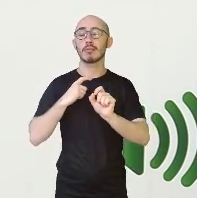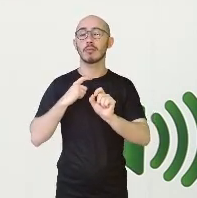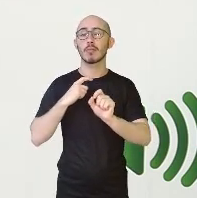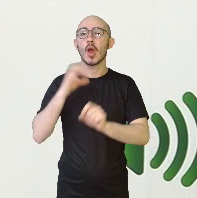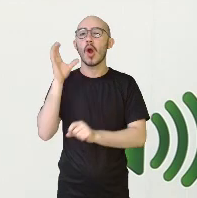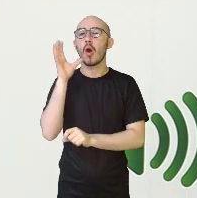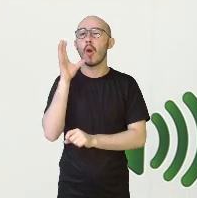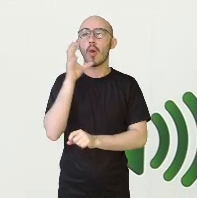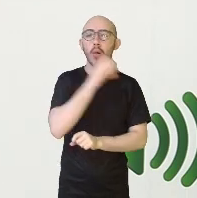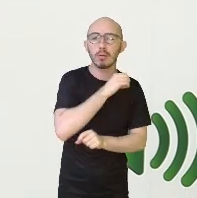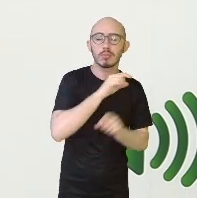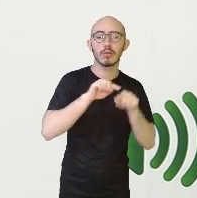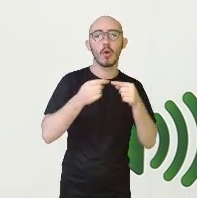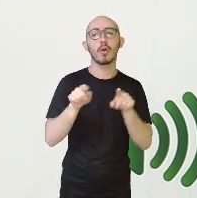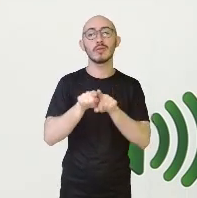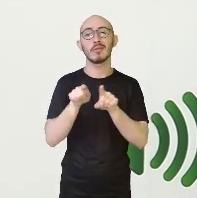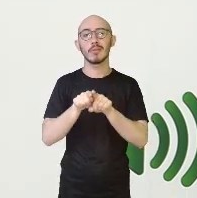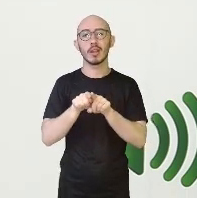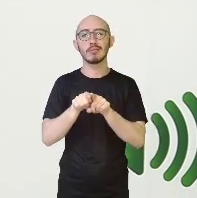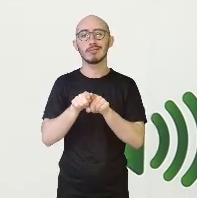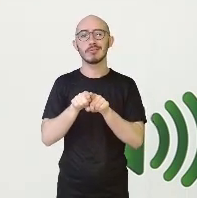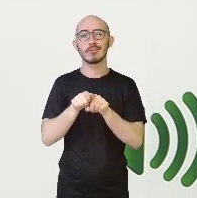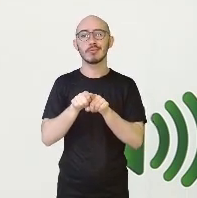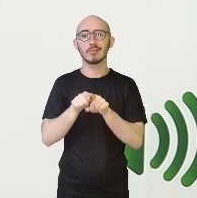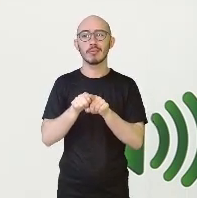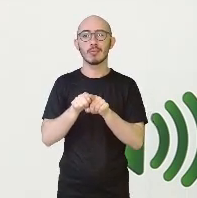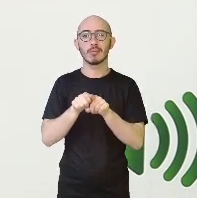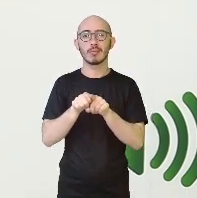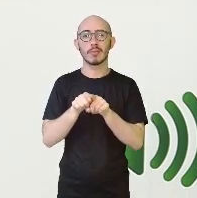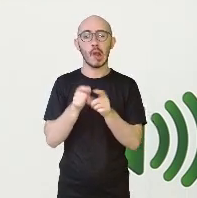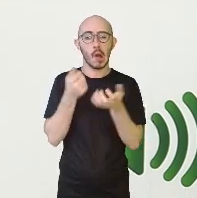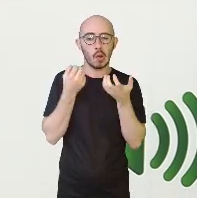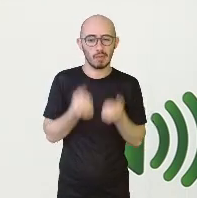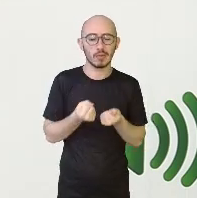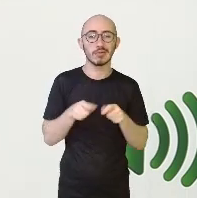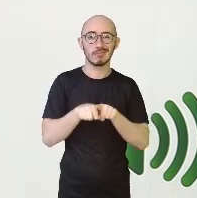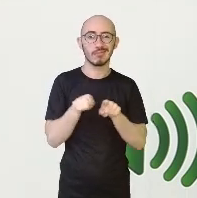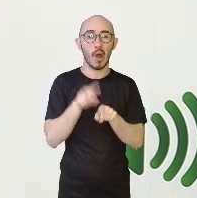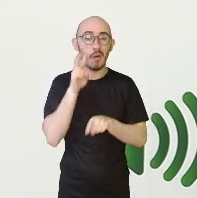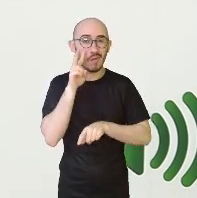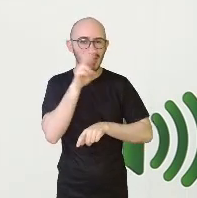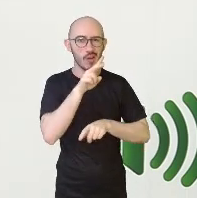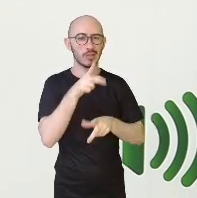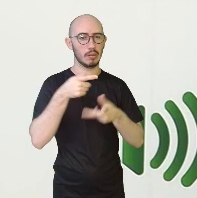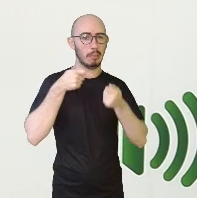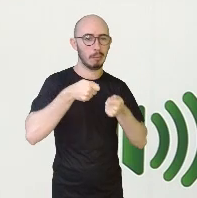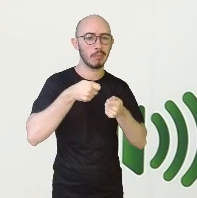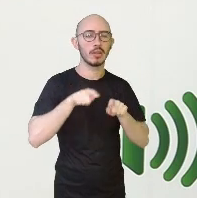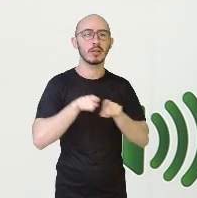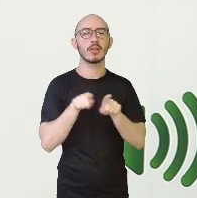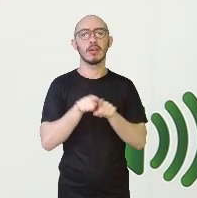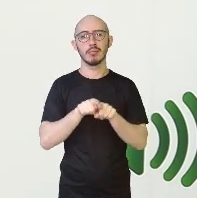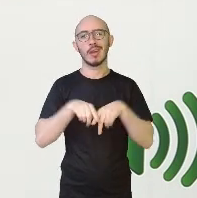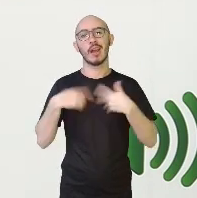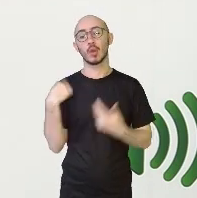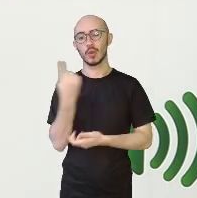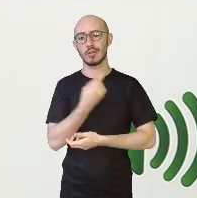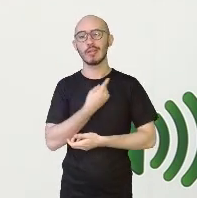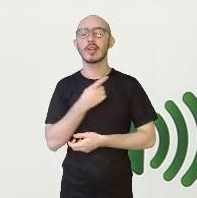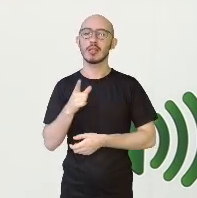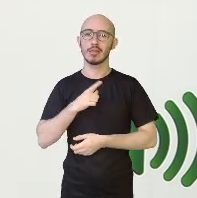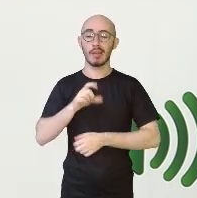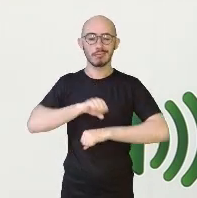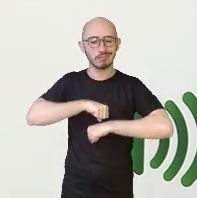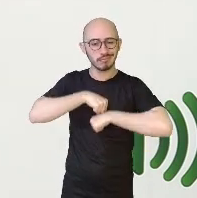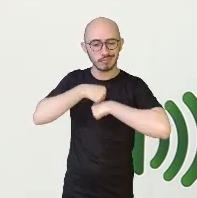a intensidade, a força que a gente tem que colocar, que apesar de parecer bem tranquilo, a gente se esforça. Se